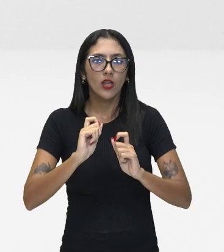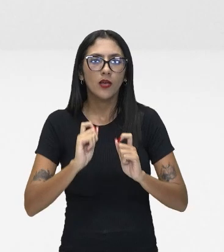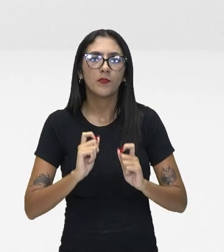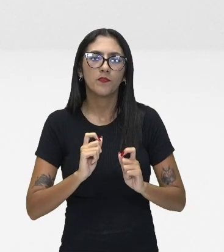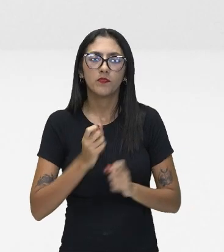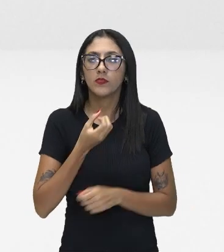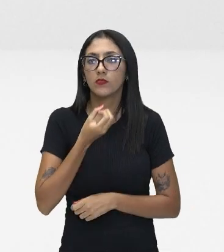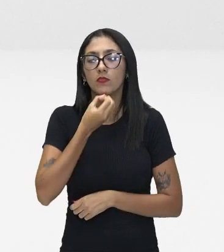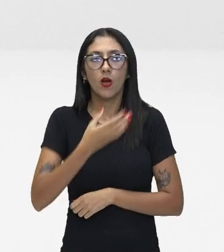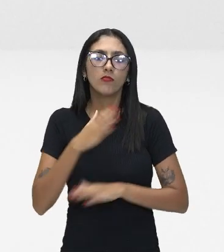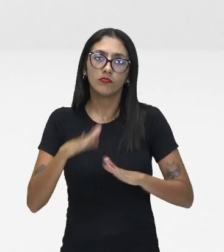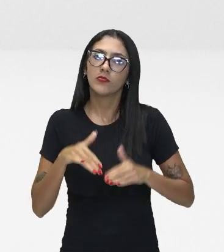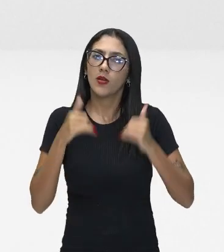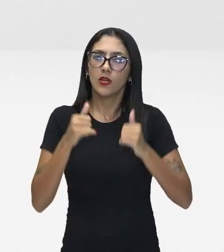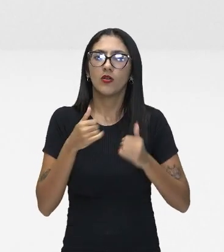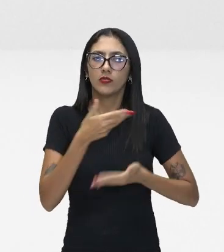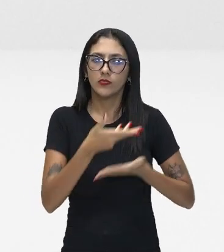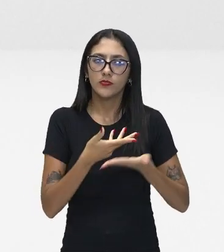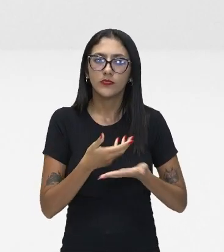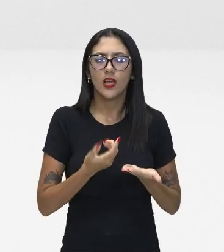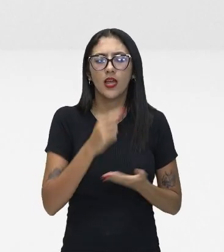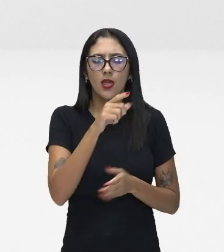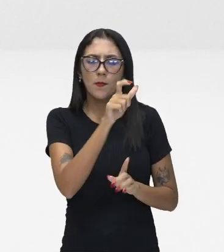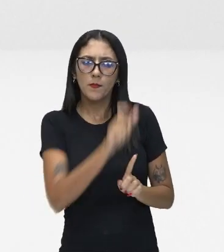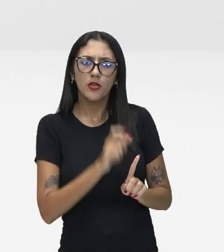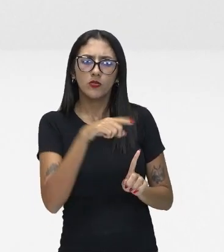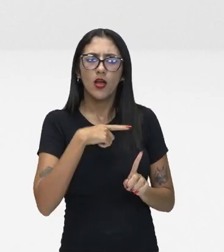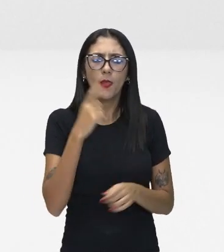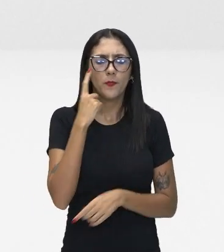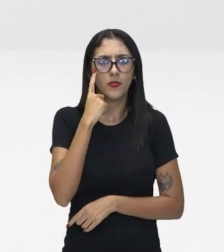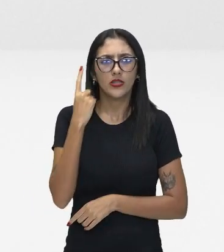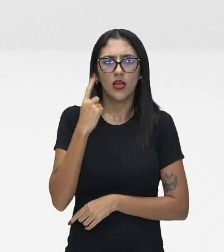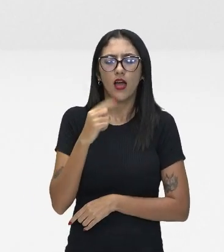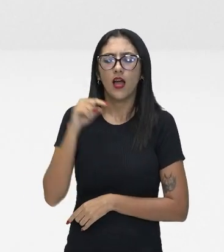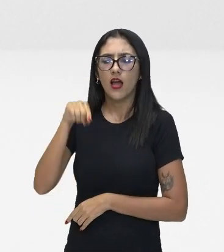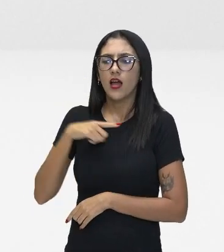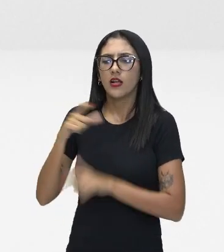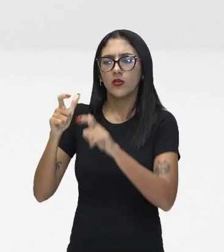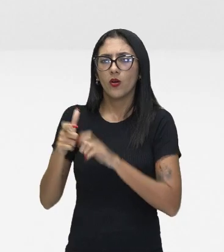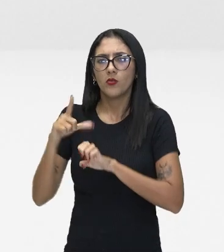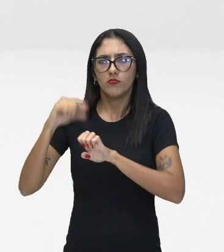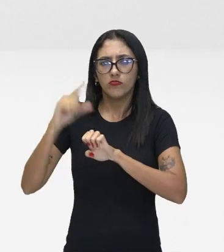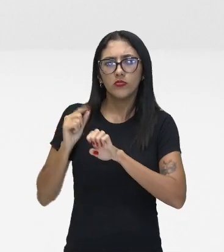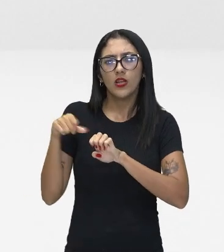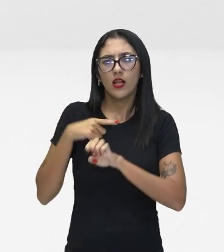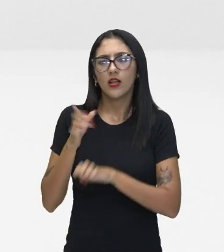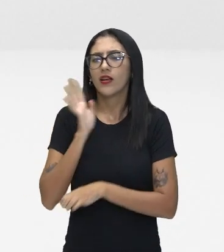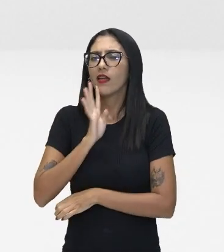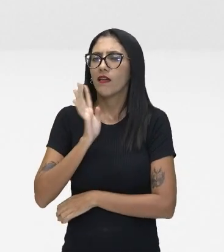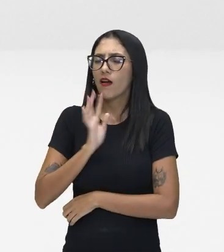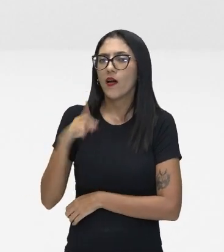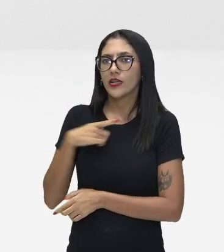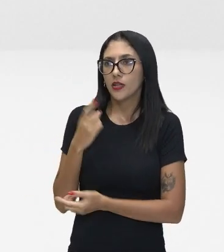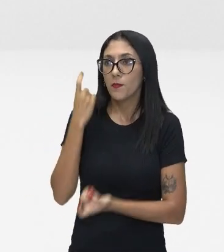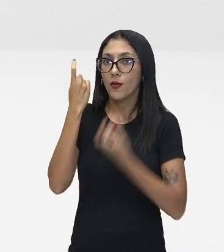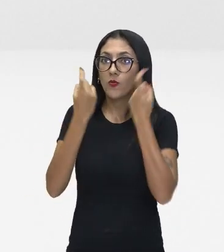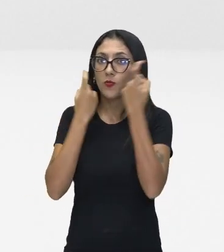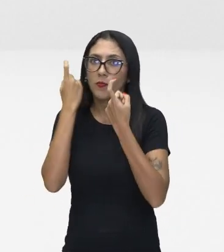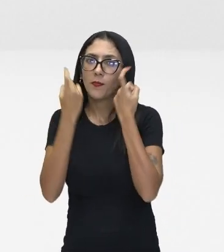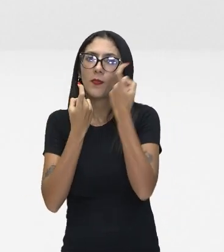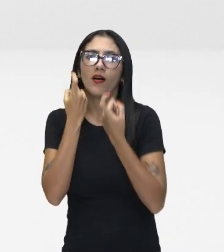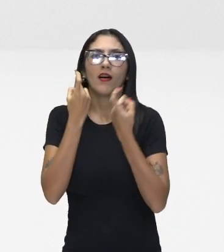não é? Porque assim ele vai pensar, olha, aquela marca ali, aquele empreendedor, poxa, que legal, ele está preocupado comigo,